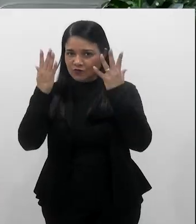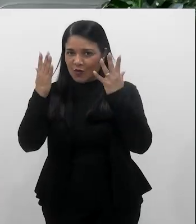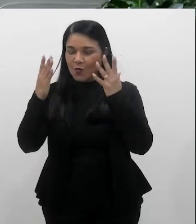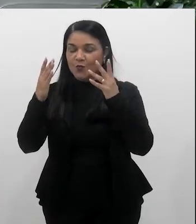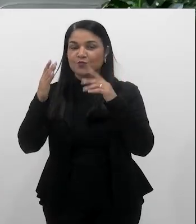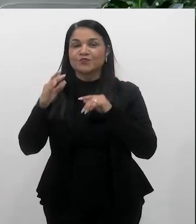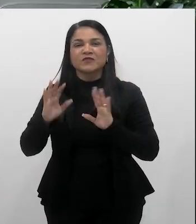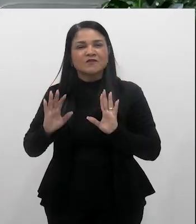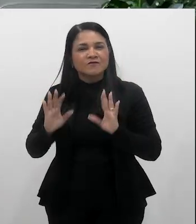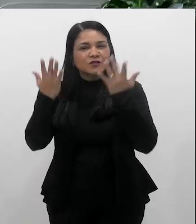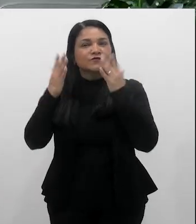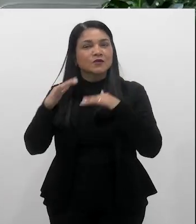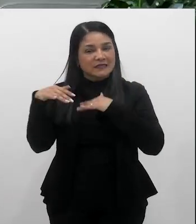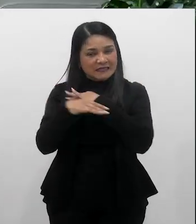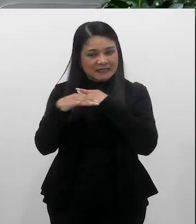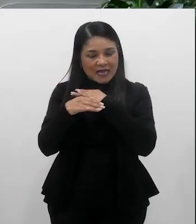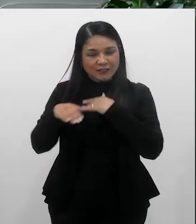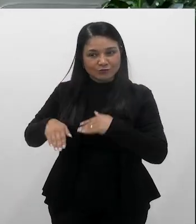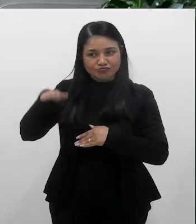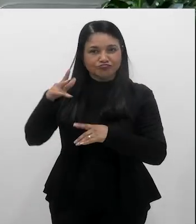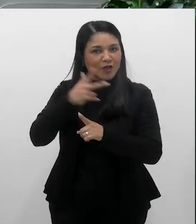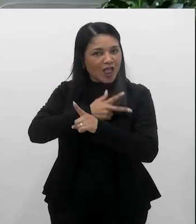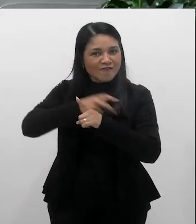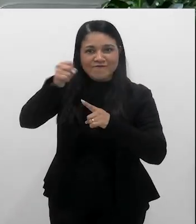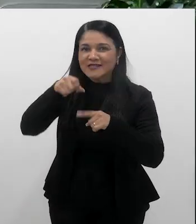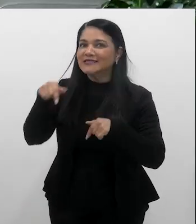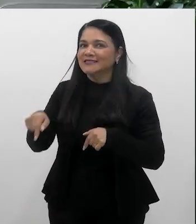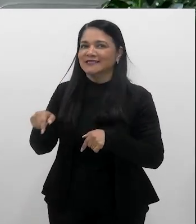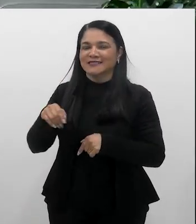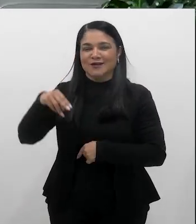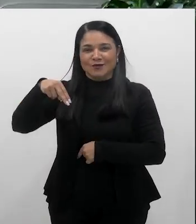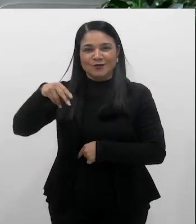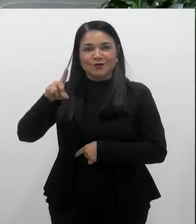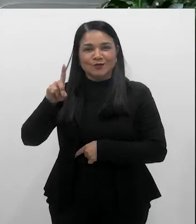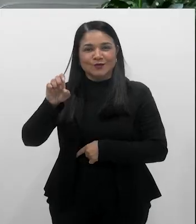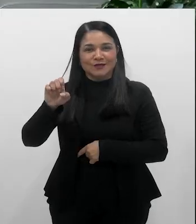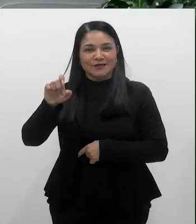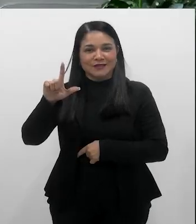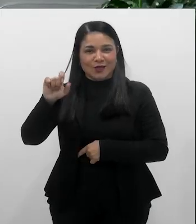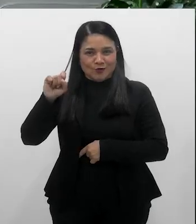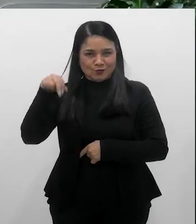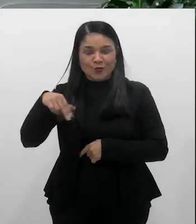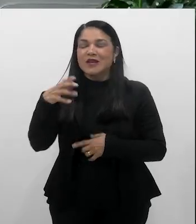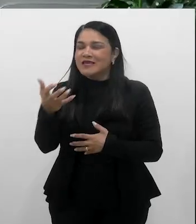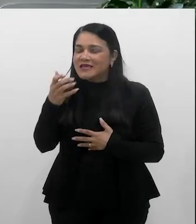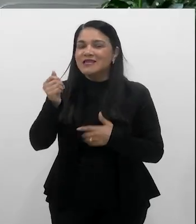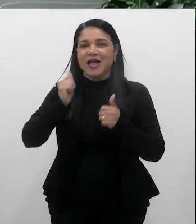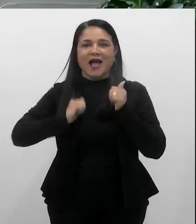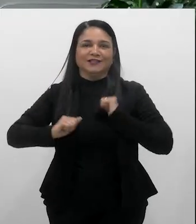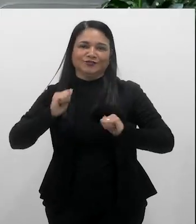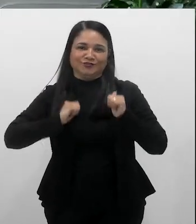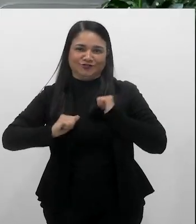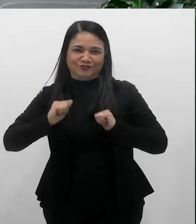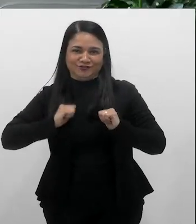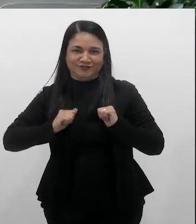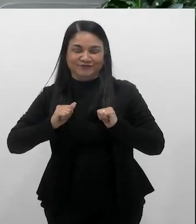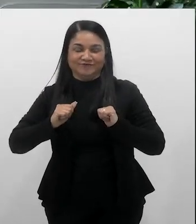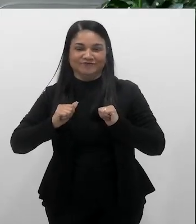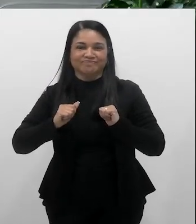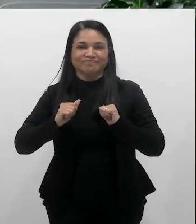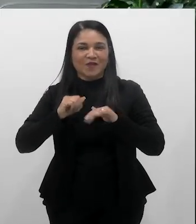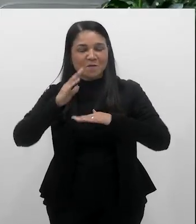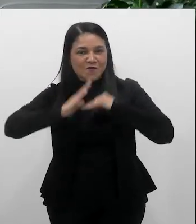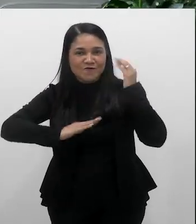festivais. Todos os festivais na cidade, ele, moleque, ele ganhava. Ele já ganhava. Ele queria ser artista, Ele queria ser artista. E o pai